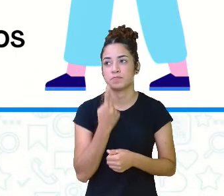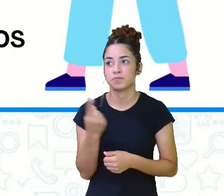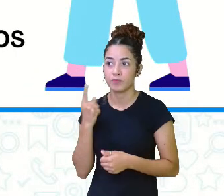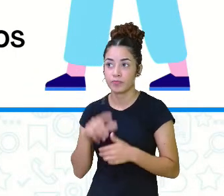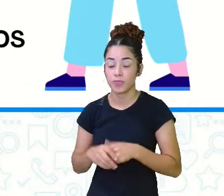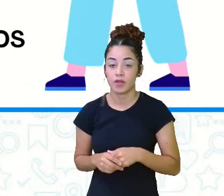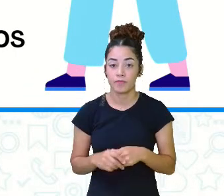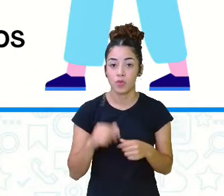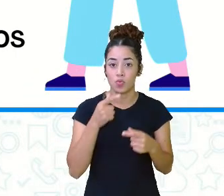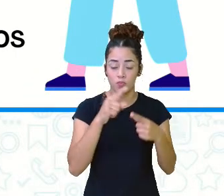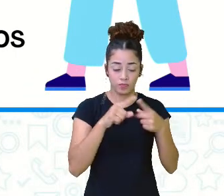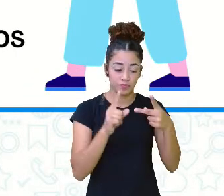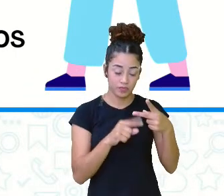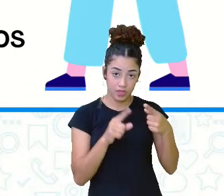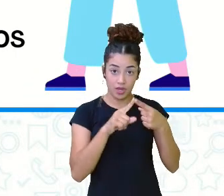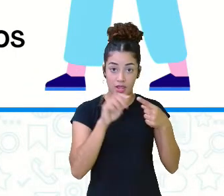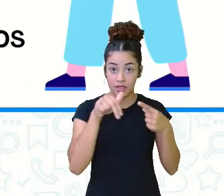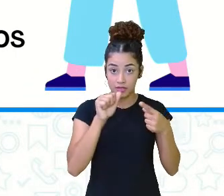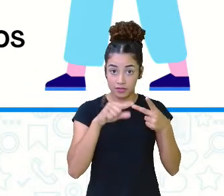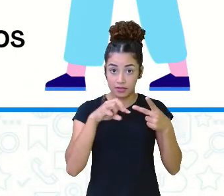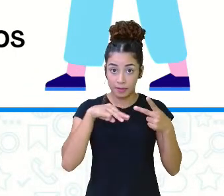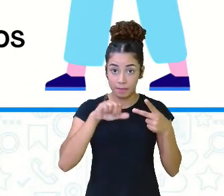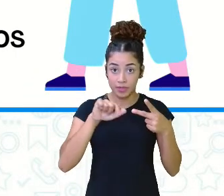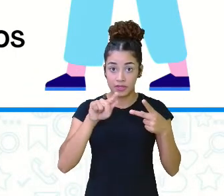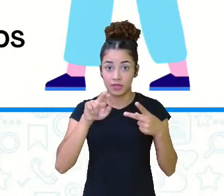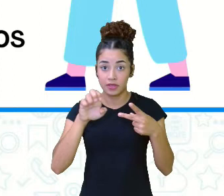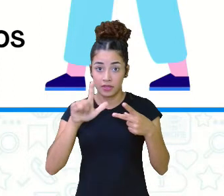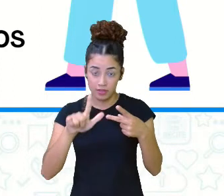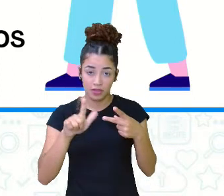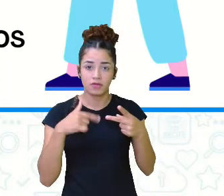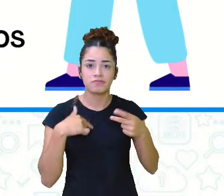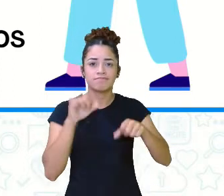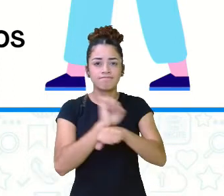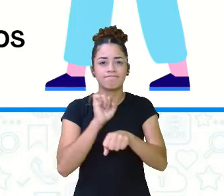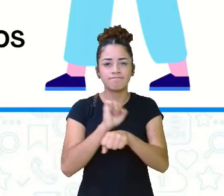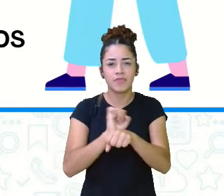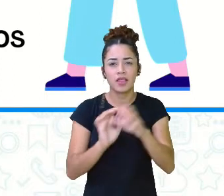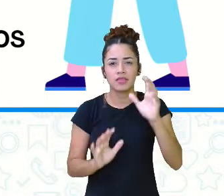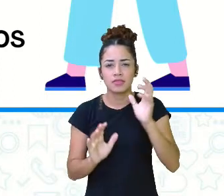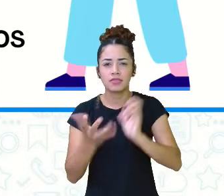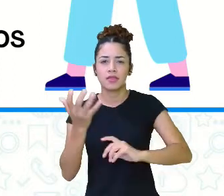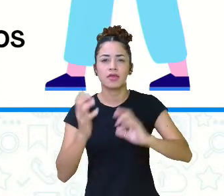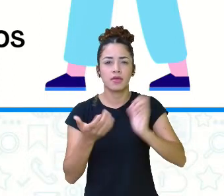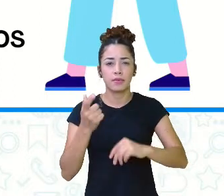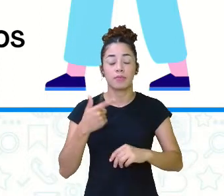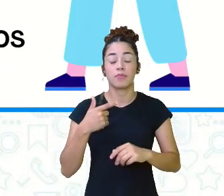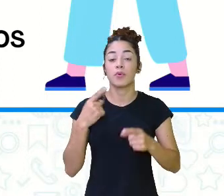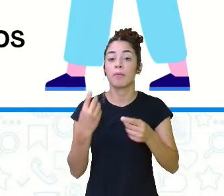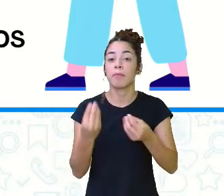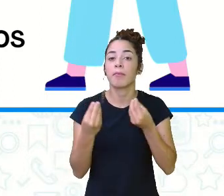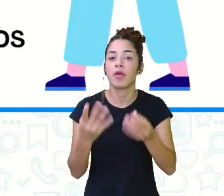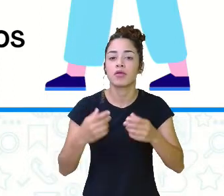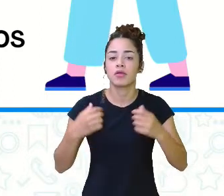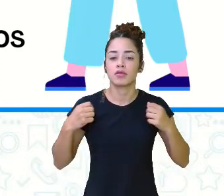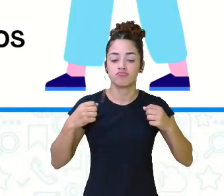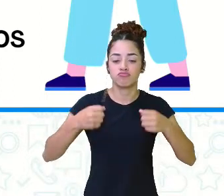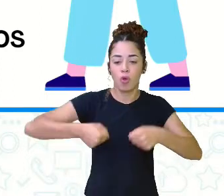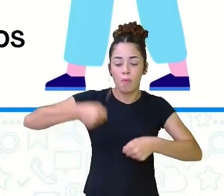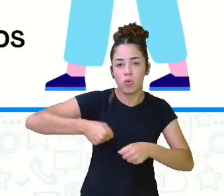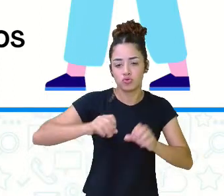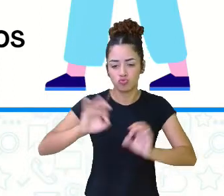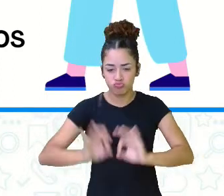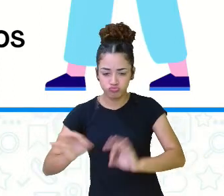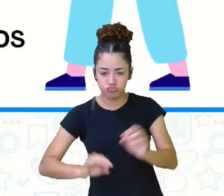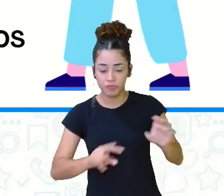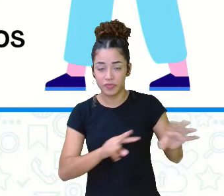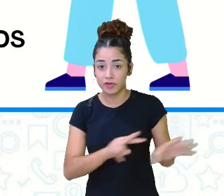ó. Ana e Miguel estavam esperando a previsão do tempo no noticiário para arrumarem as bolsas para o final de semana. Observem